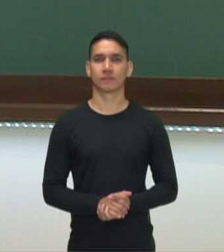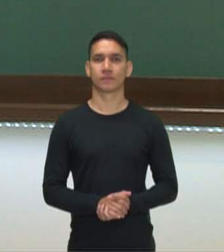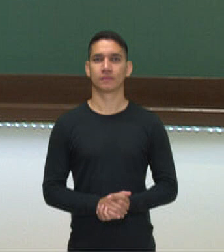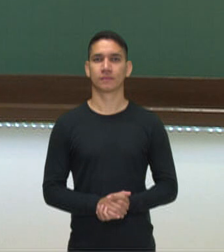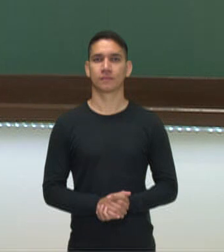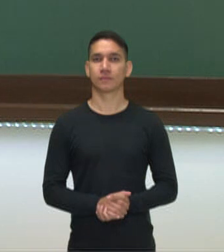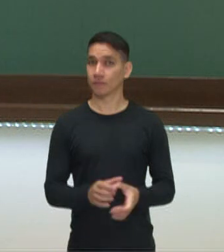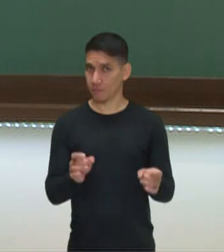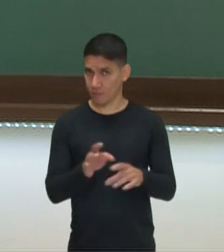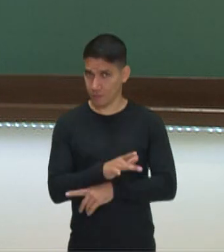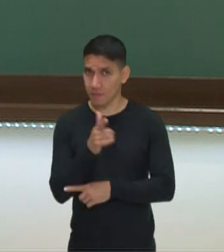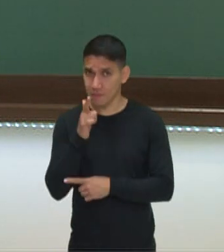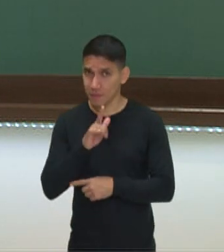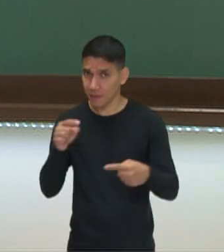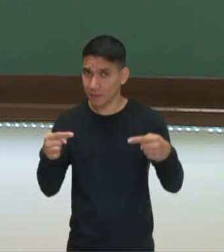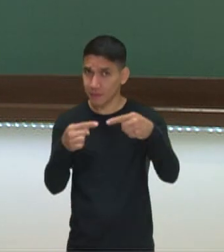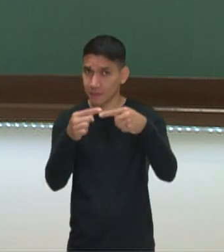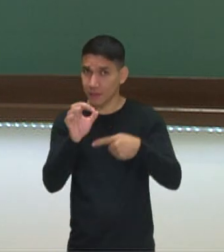Deu certinho?